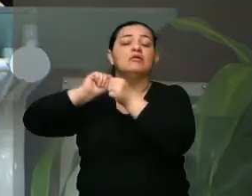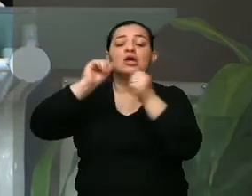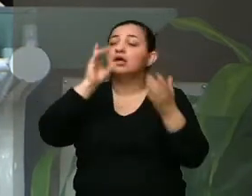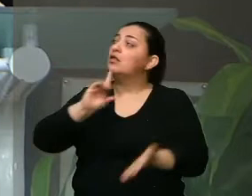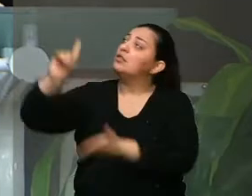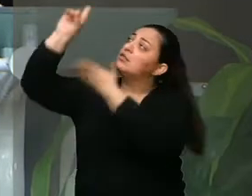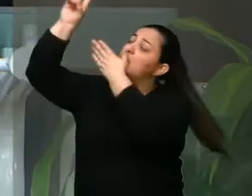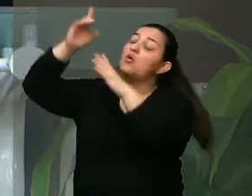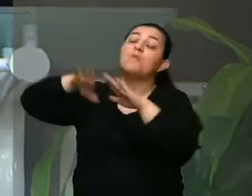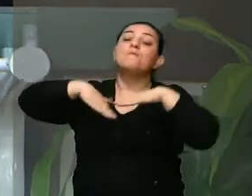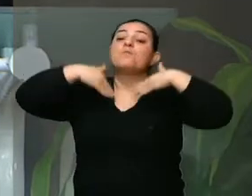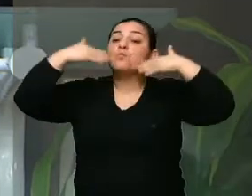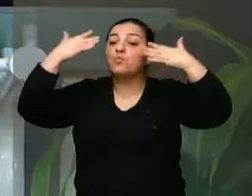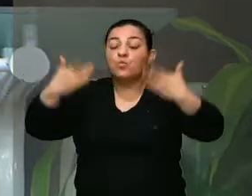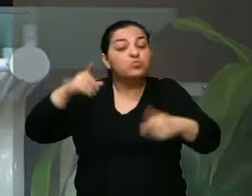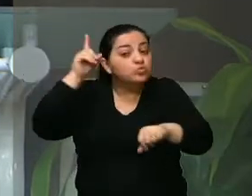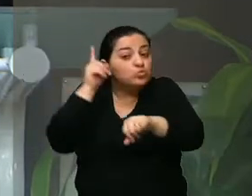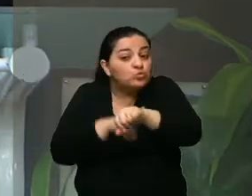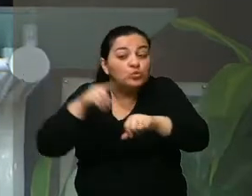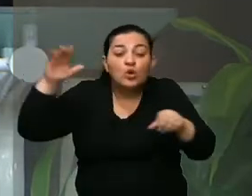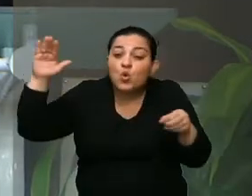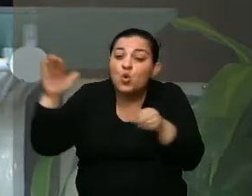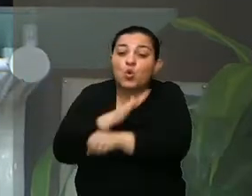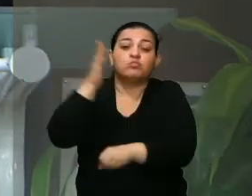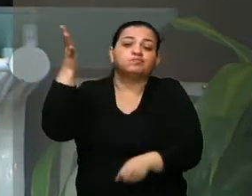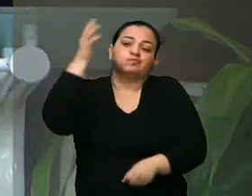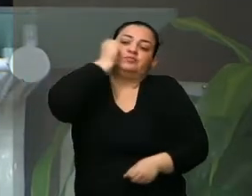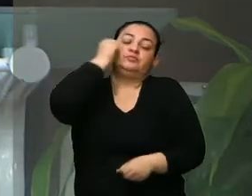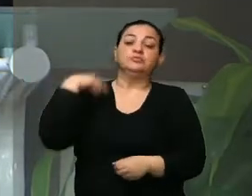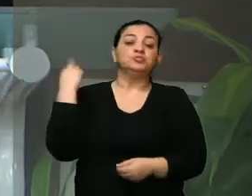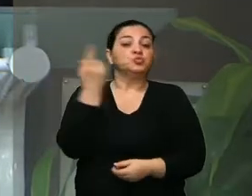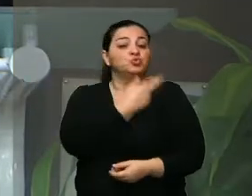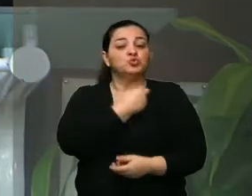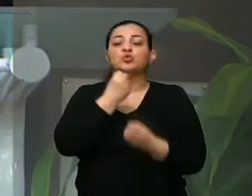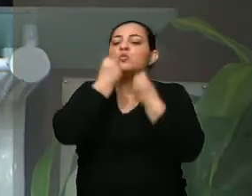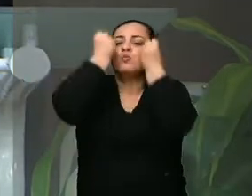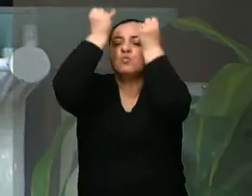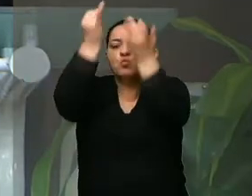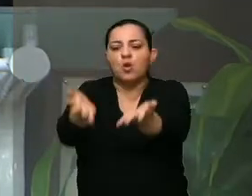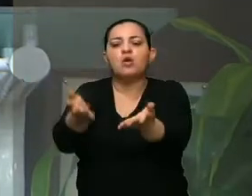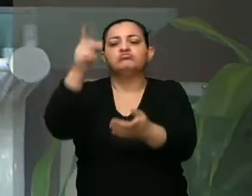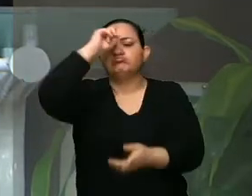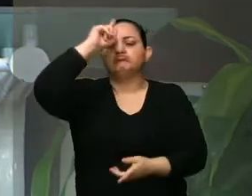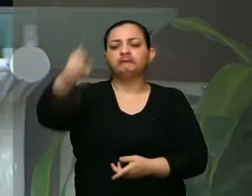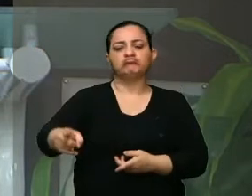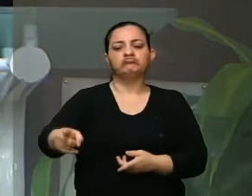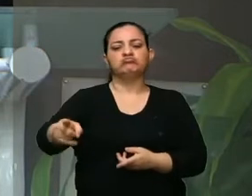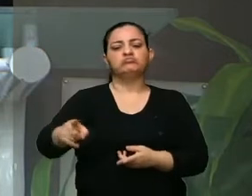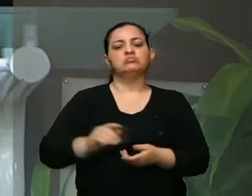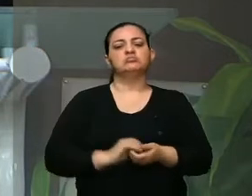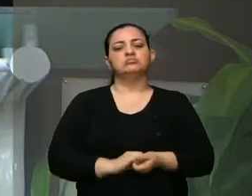aquilo mas quando chegar essa plena adoção nós daremos sorte